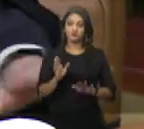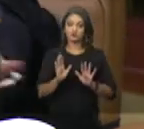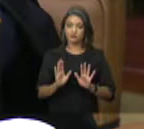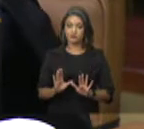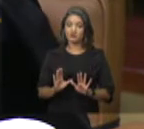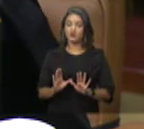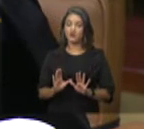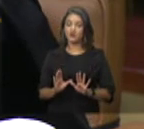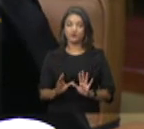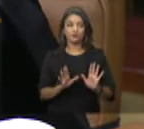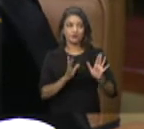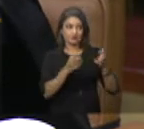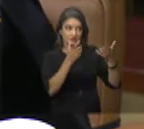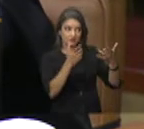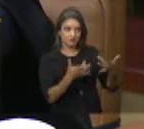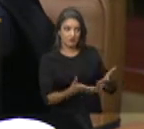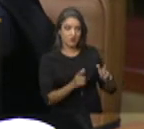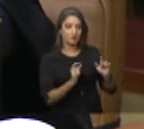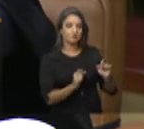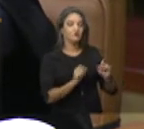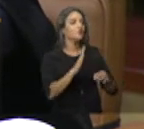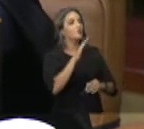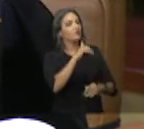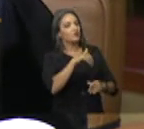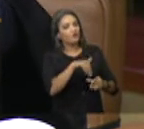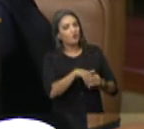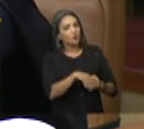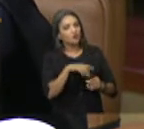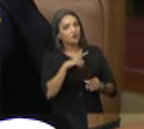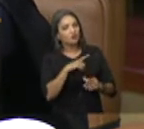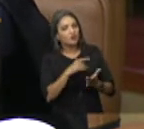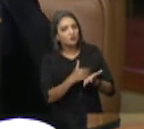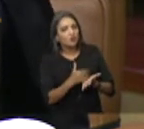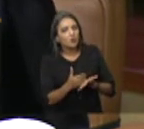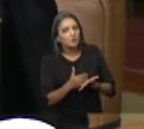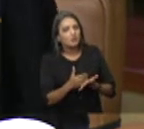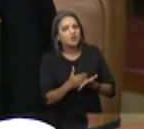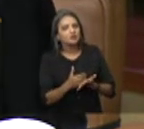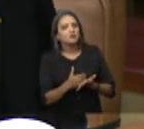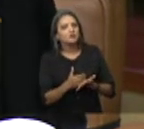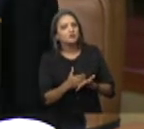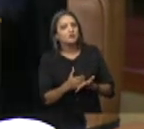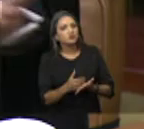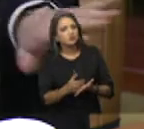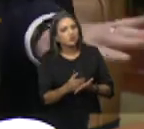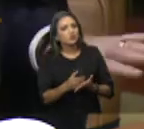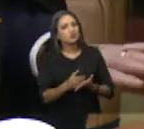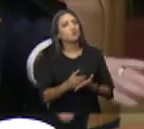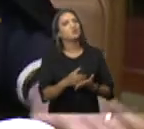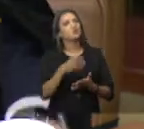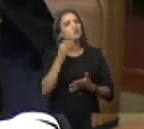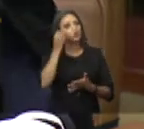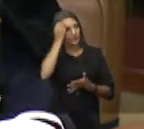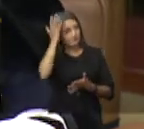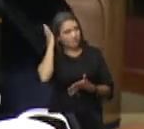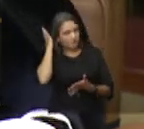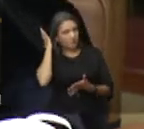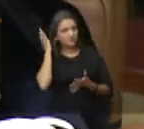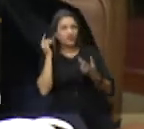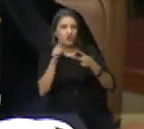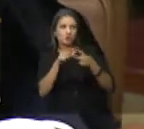bem assentado no voto inicial do vossa excelência havia dos condicionantes vossa excelência está excluindo